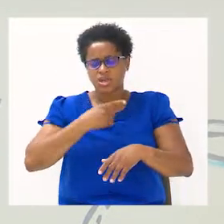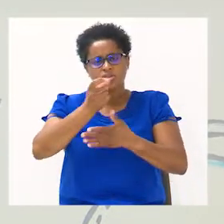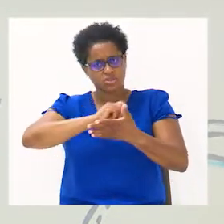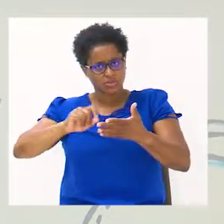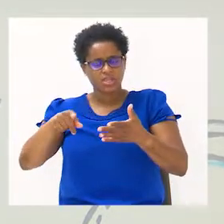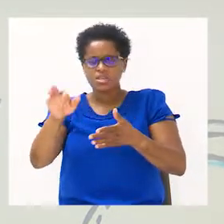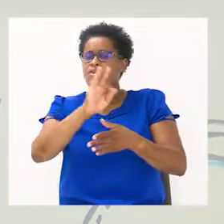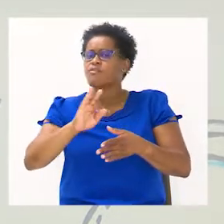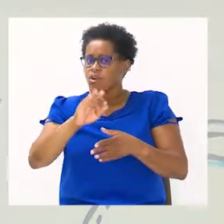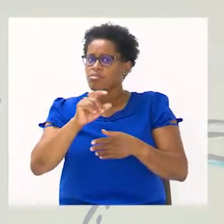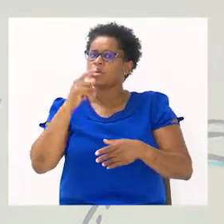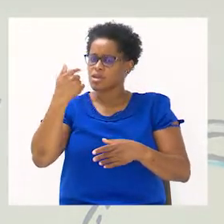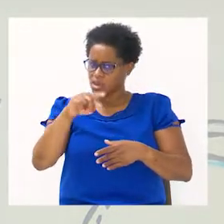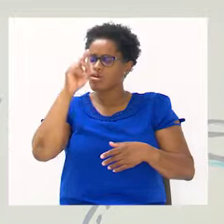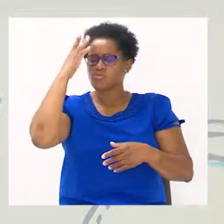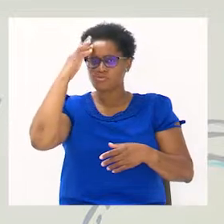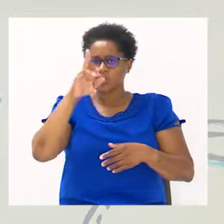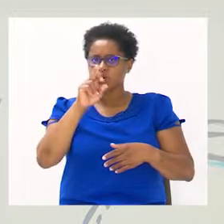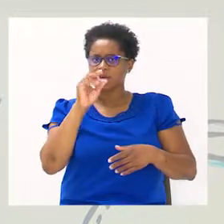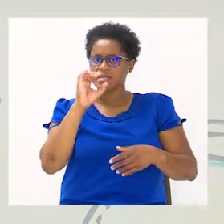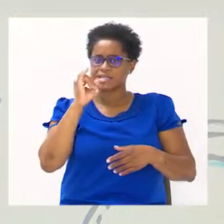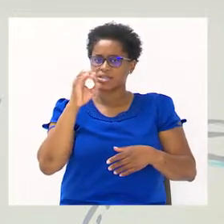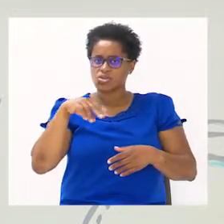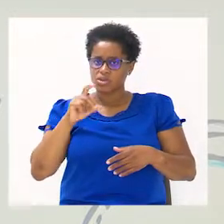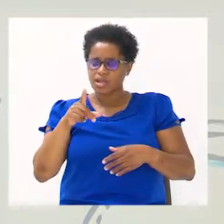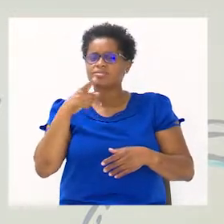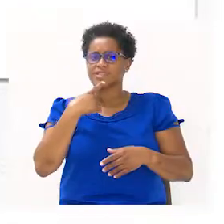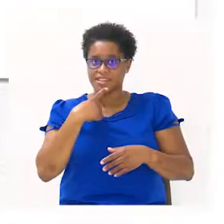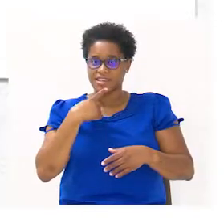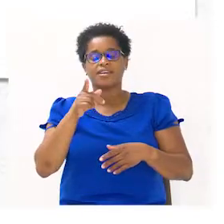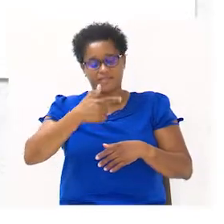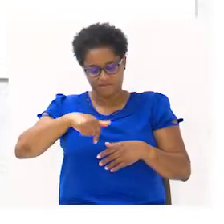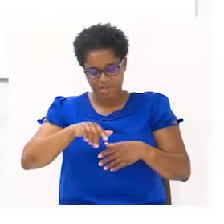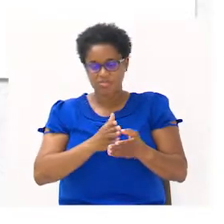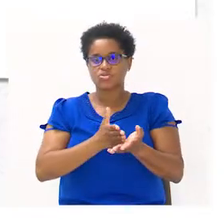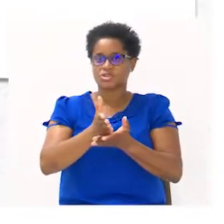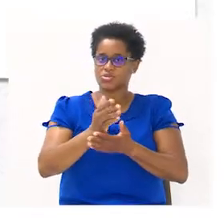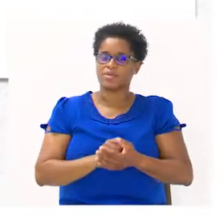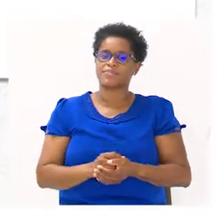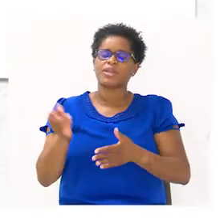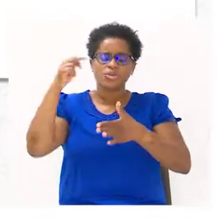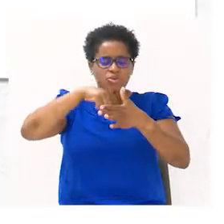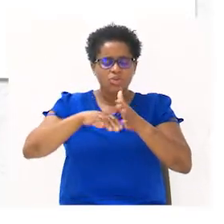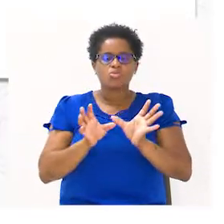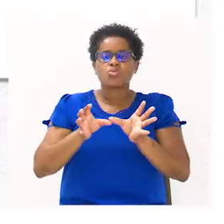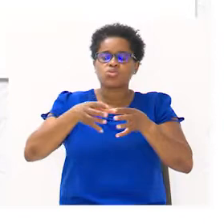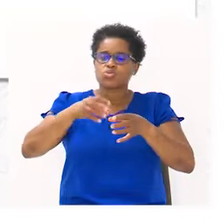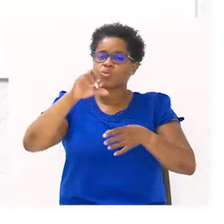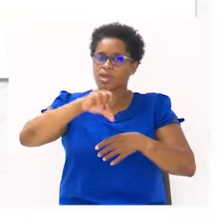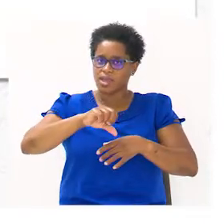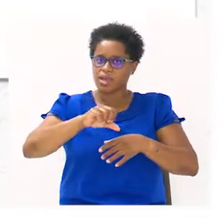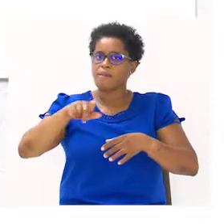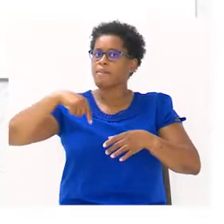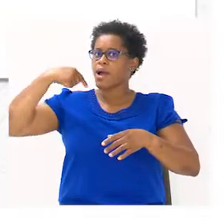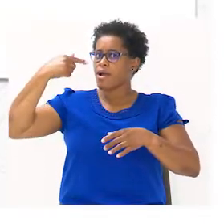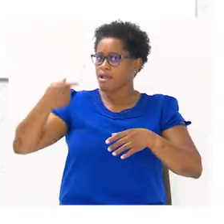é um número racional. Entenderam? Então, vamos continuar. Dentro do conjunto Q,